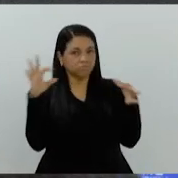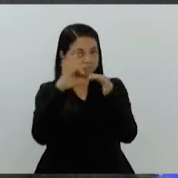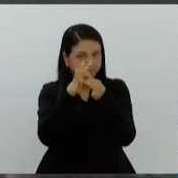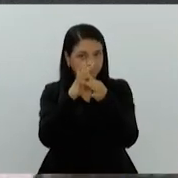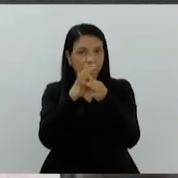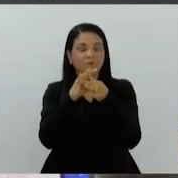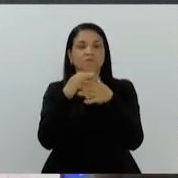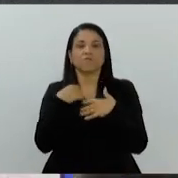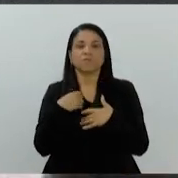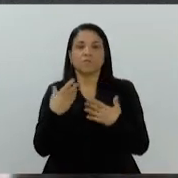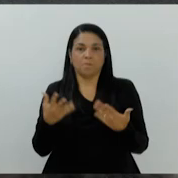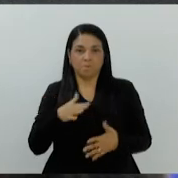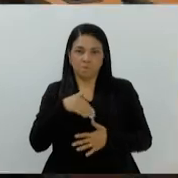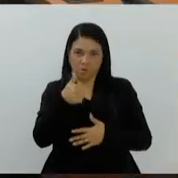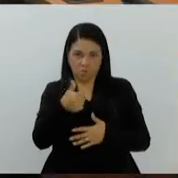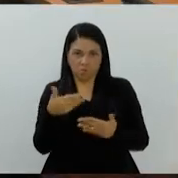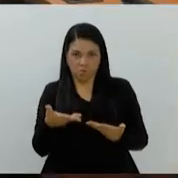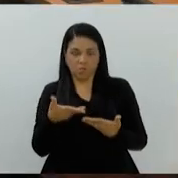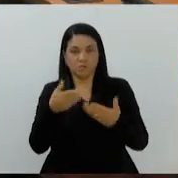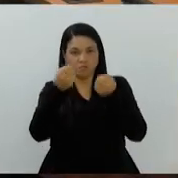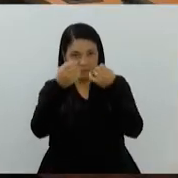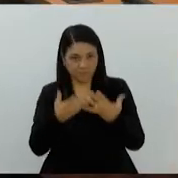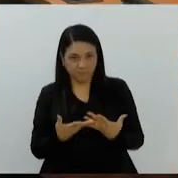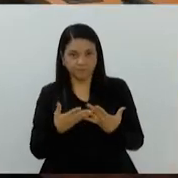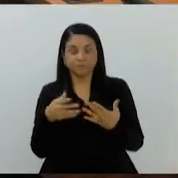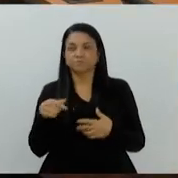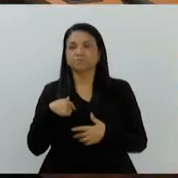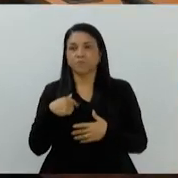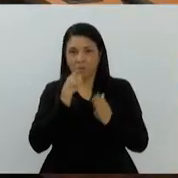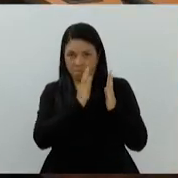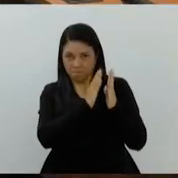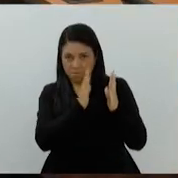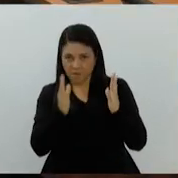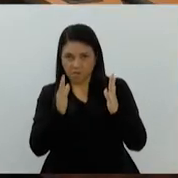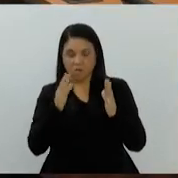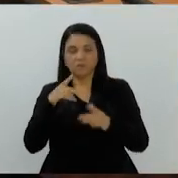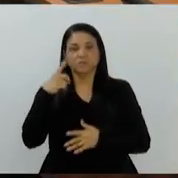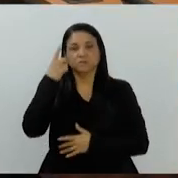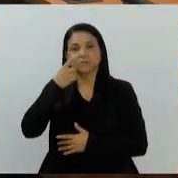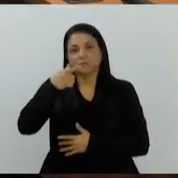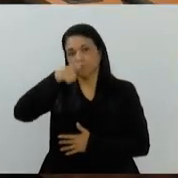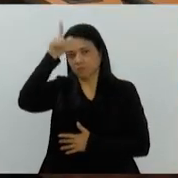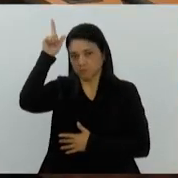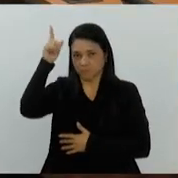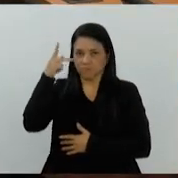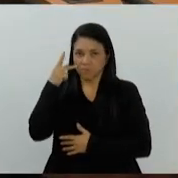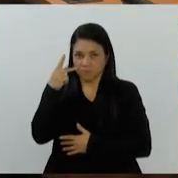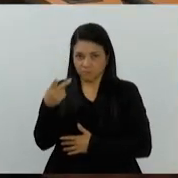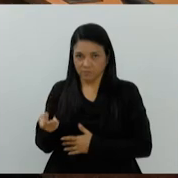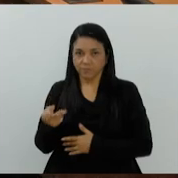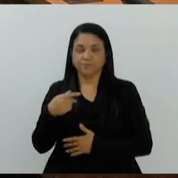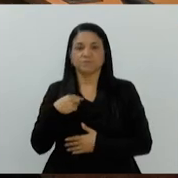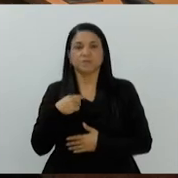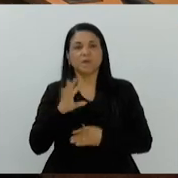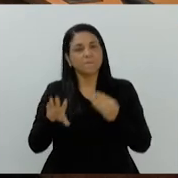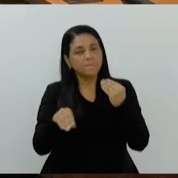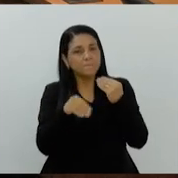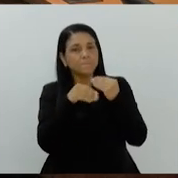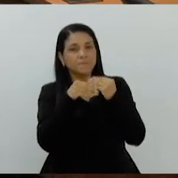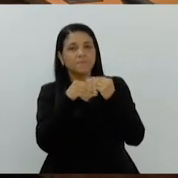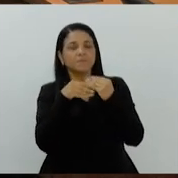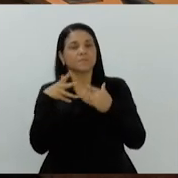amplo. Só me dá um pela ordem, senhor presidente. Claro, deputado Luiz Paulo, por favor. Só para fazer um pequeno